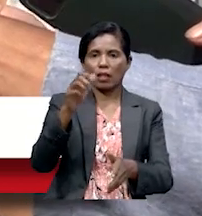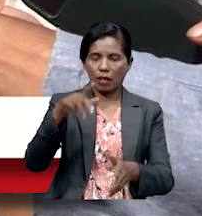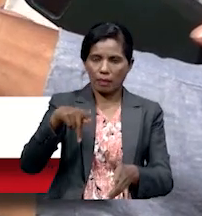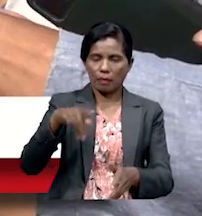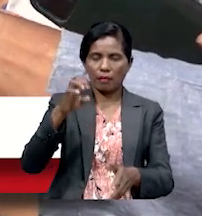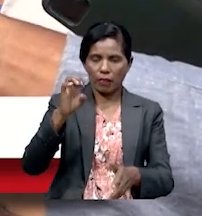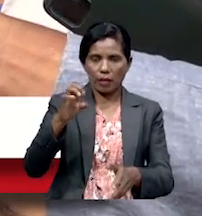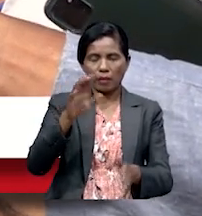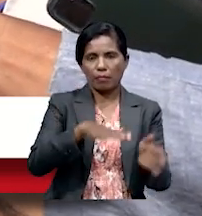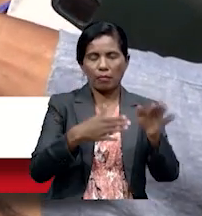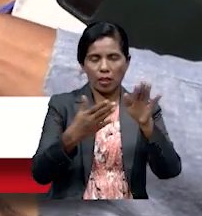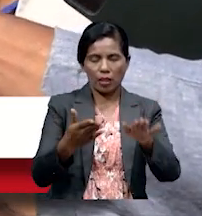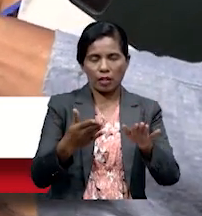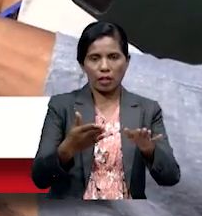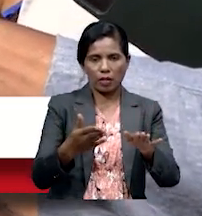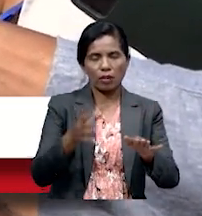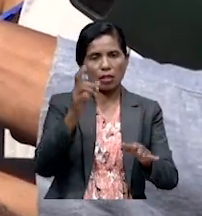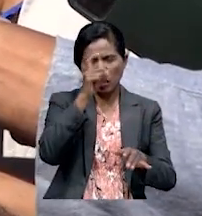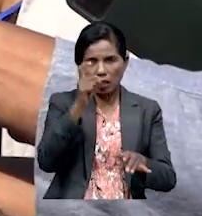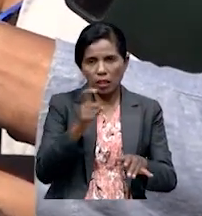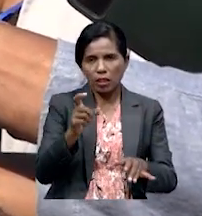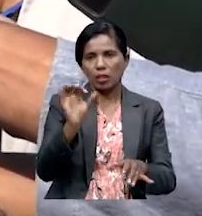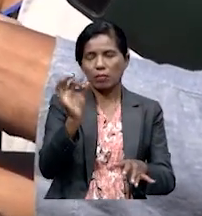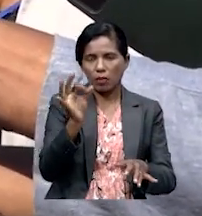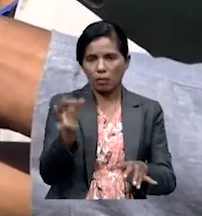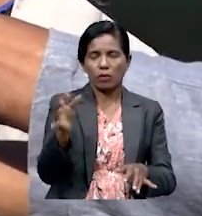97 anos. A vo Jape ninia,